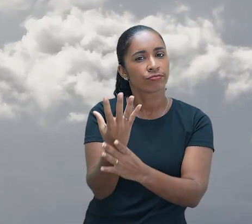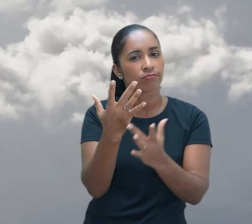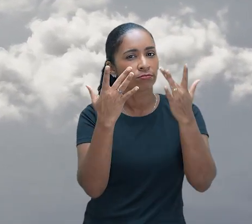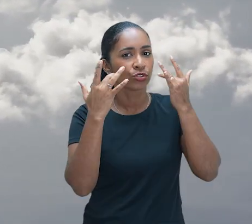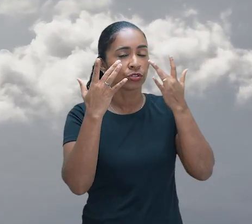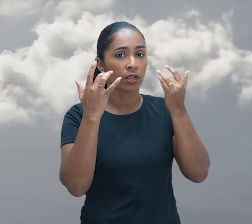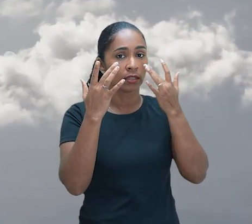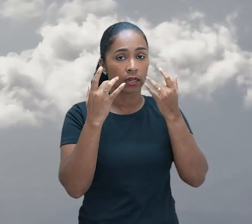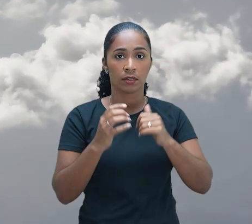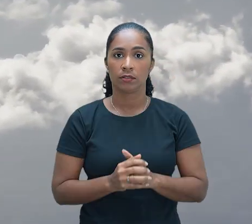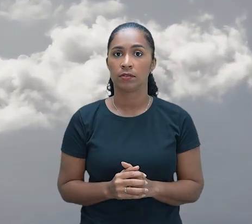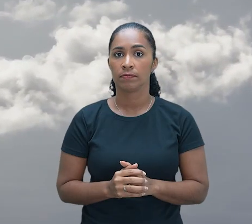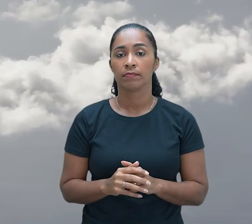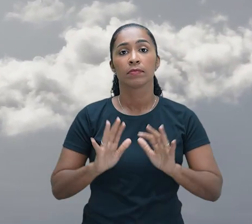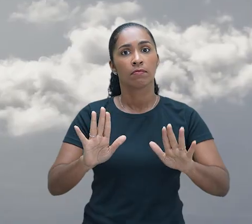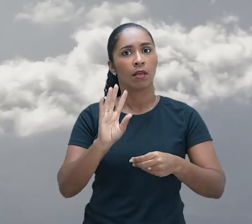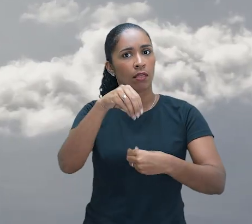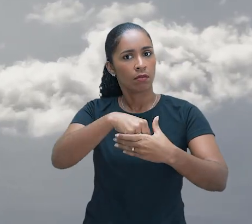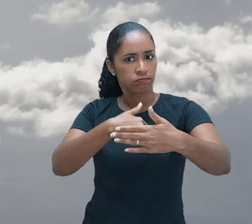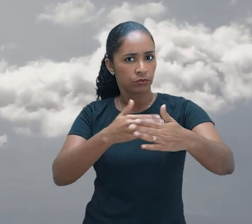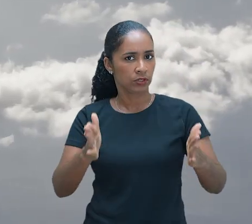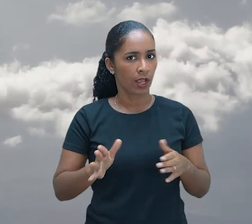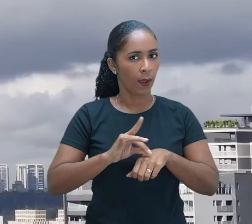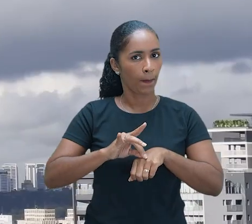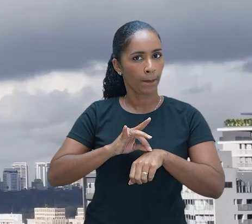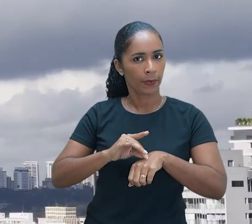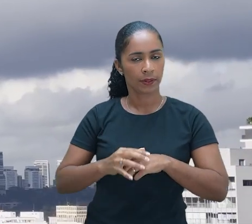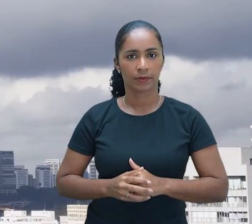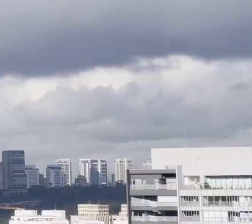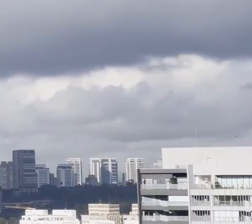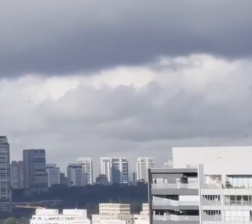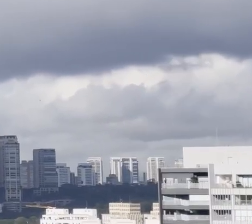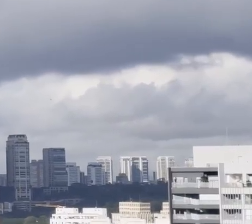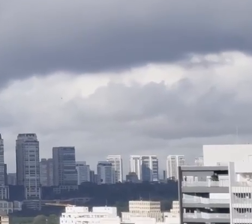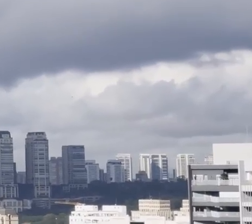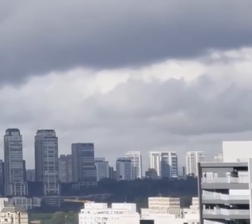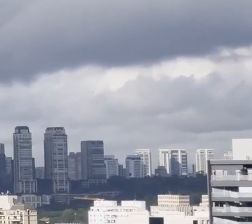teatrais navegando entre caixas pretas.